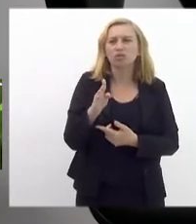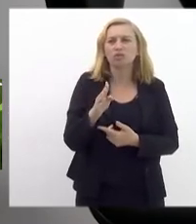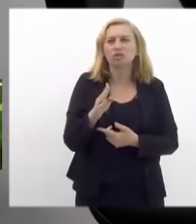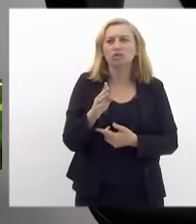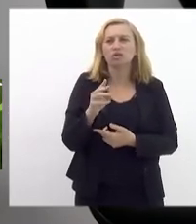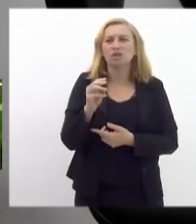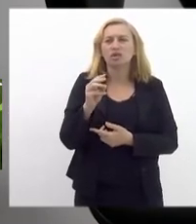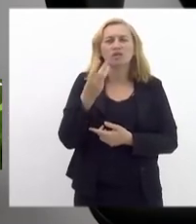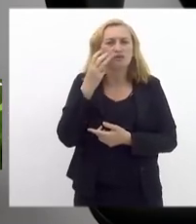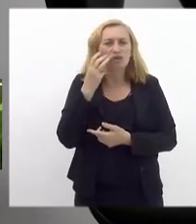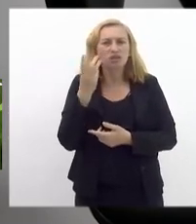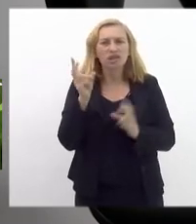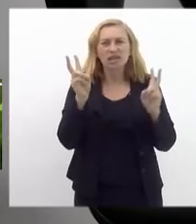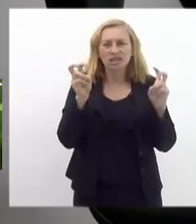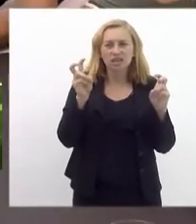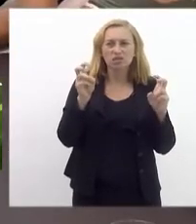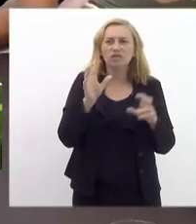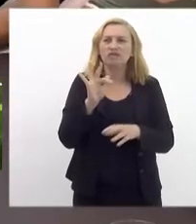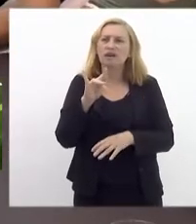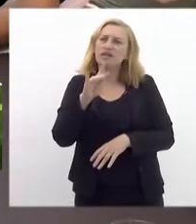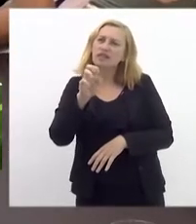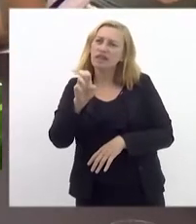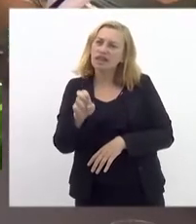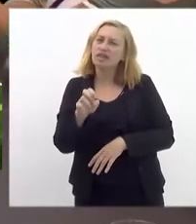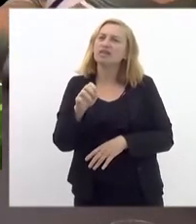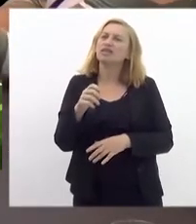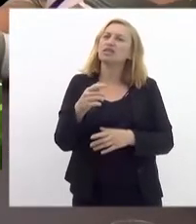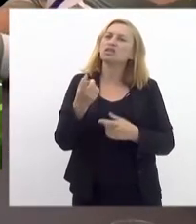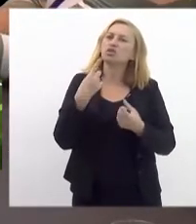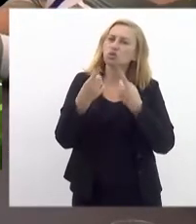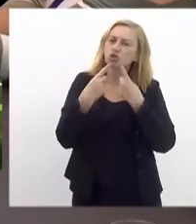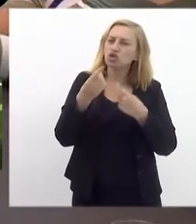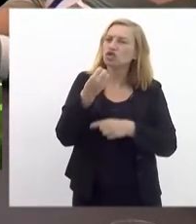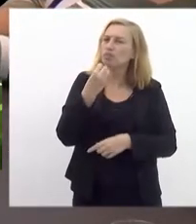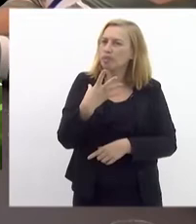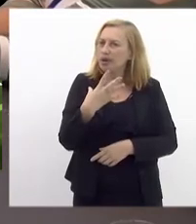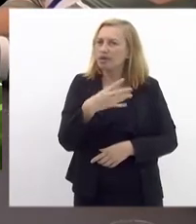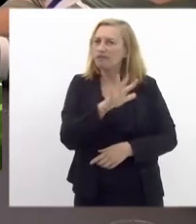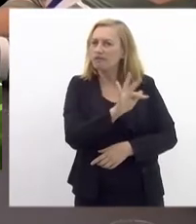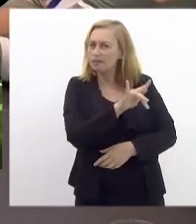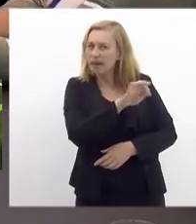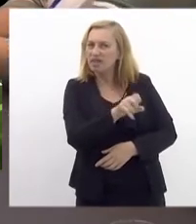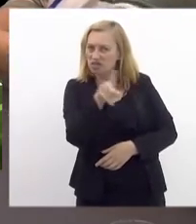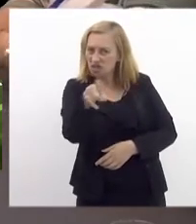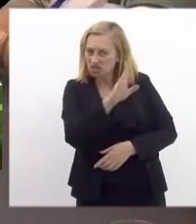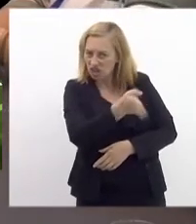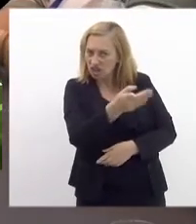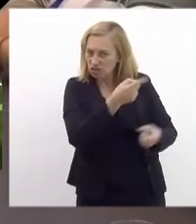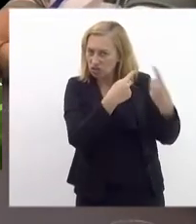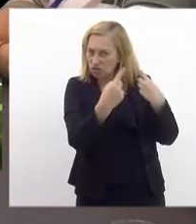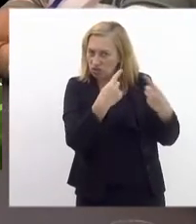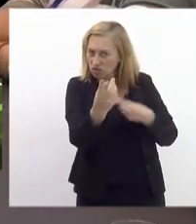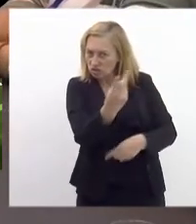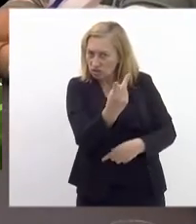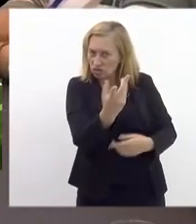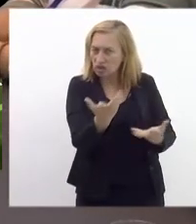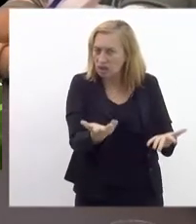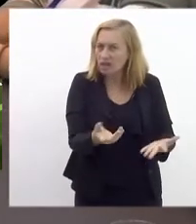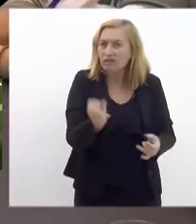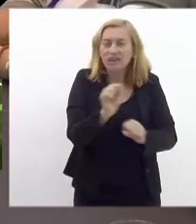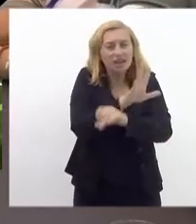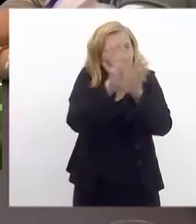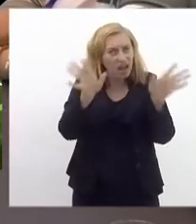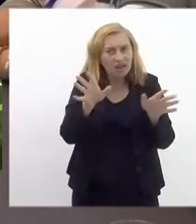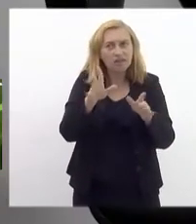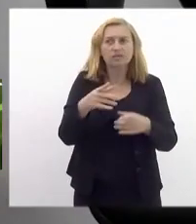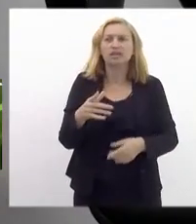Valdec, que essa questão da FAPERJ seja muito bem discutida com a FAPERJ, vocês já estão fazendo isso, para que essa questão do FATEC fique claro.